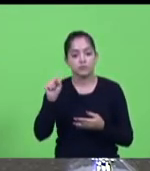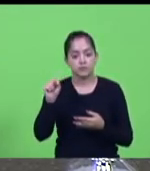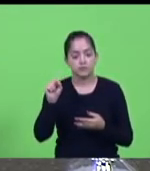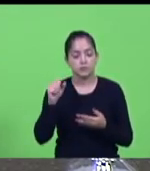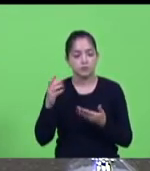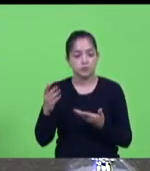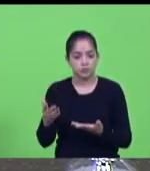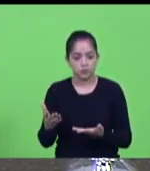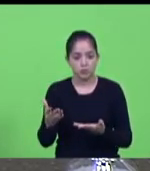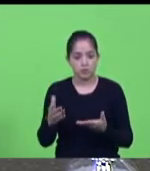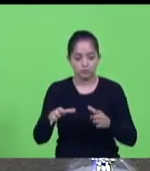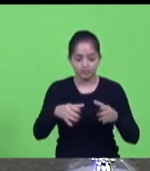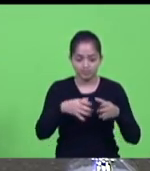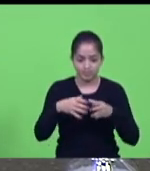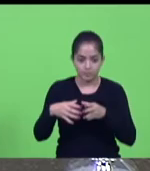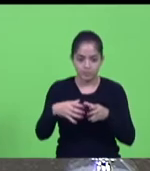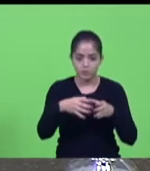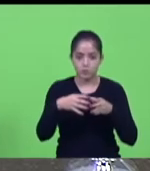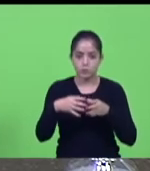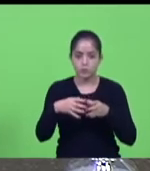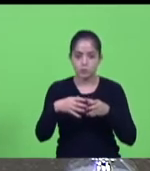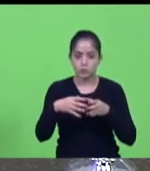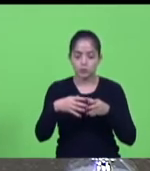do órgão